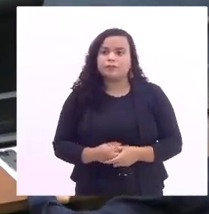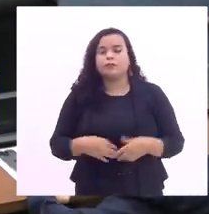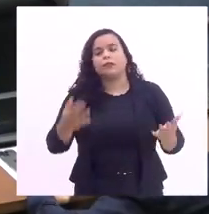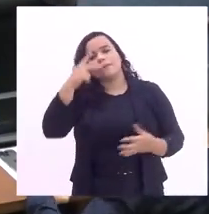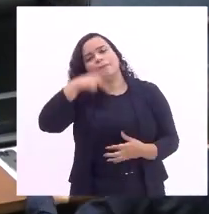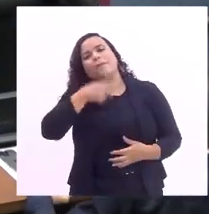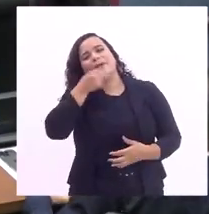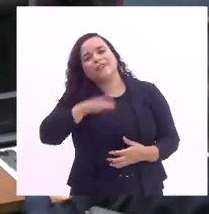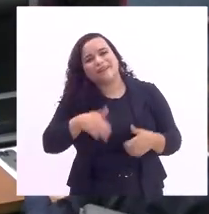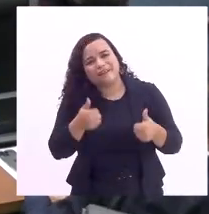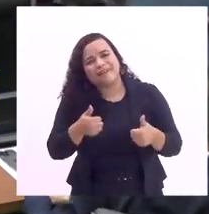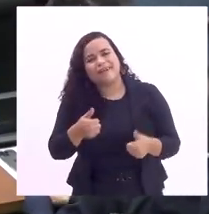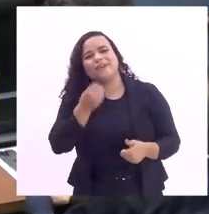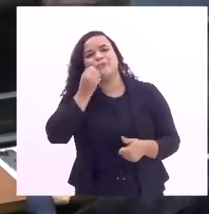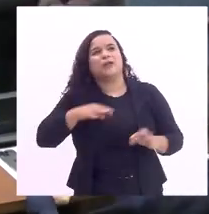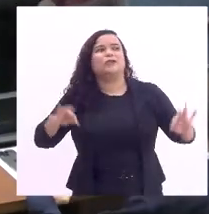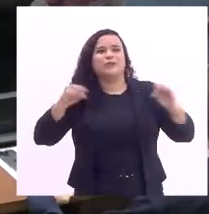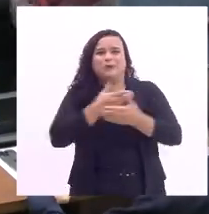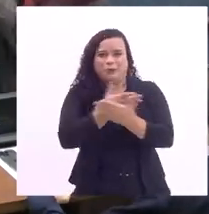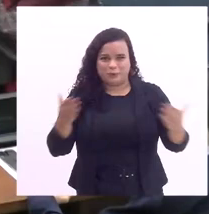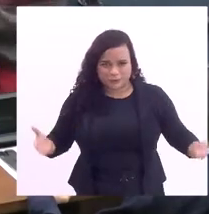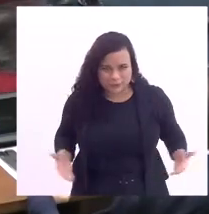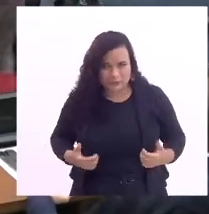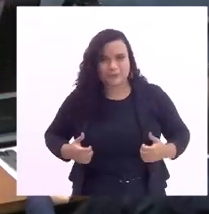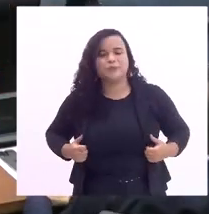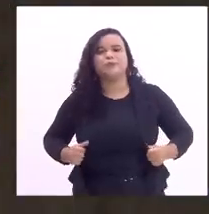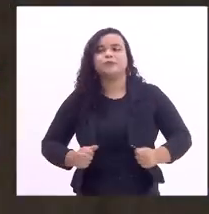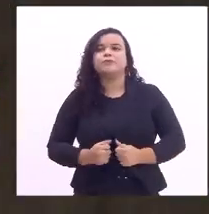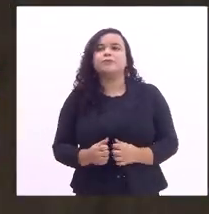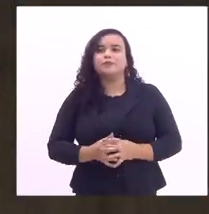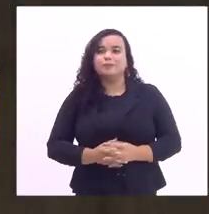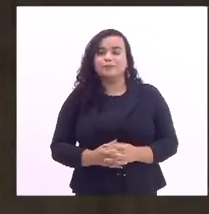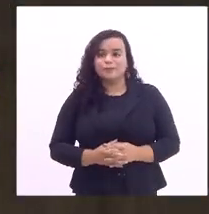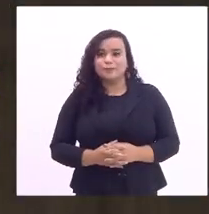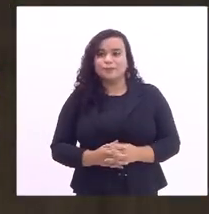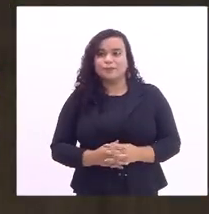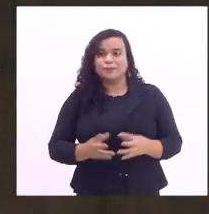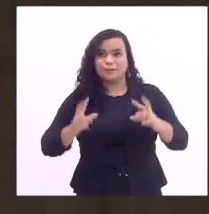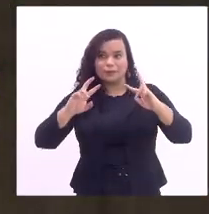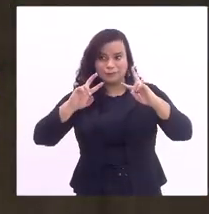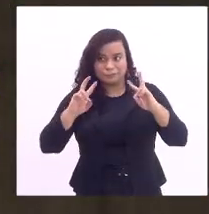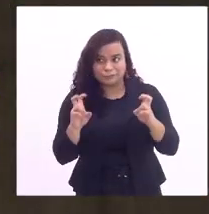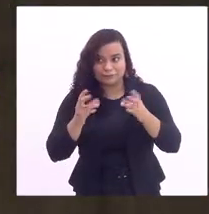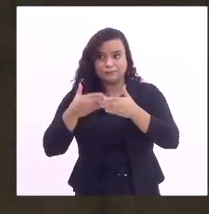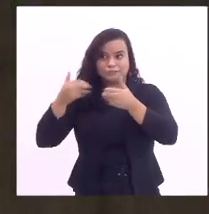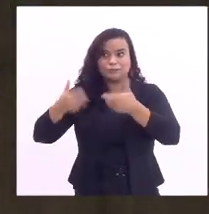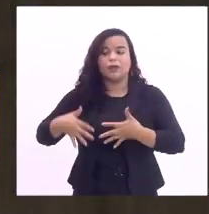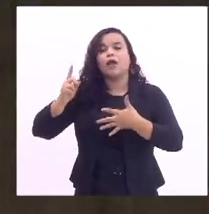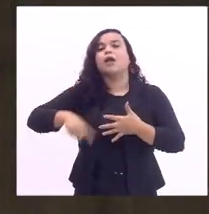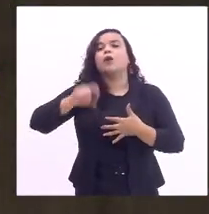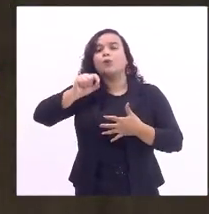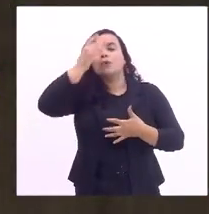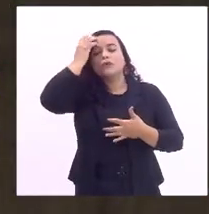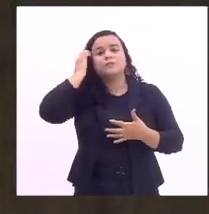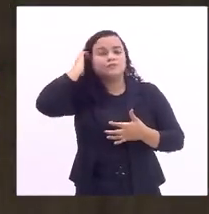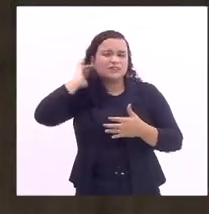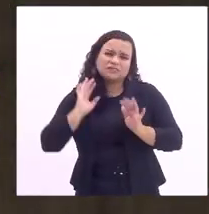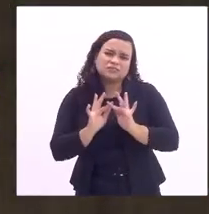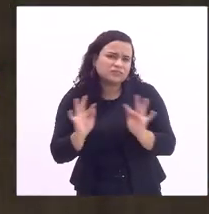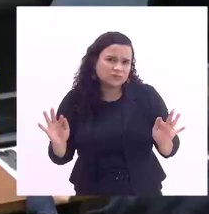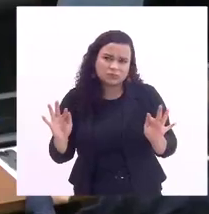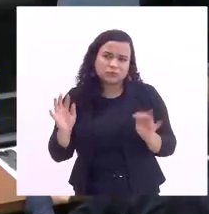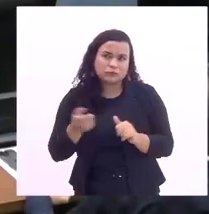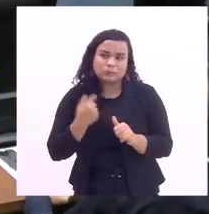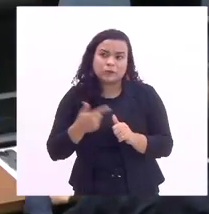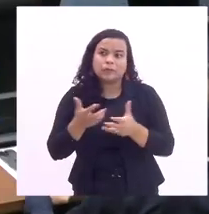Presidente, boa tarde. Boa tarde a todos aqui presentes. A minha questão de ordem é bem simples. Primeiramente, eu gostaria